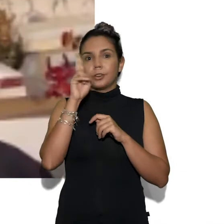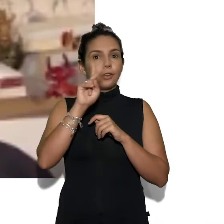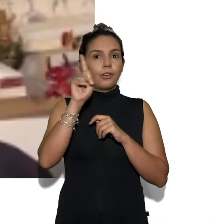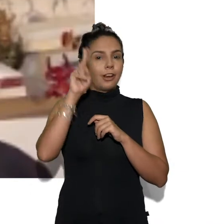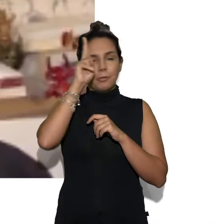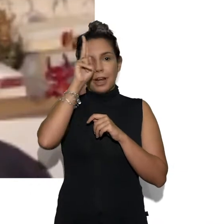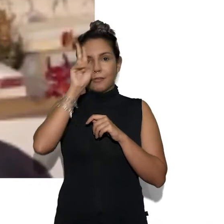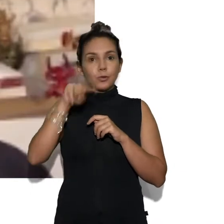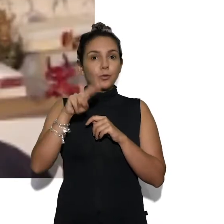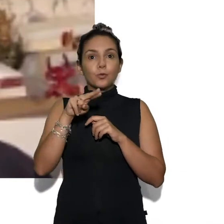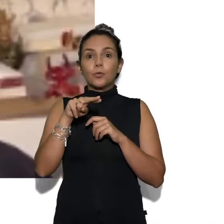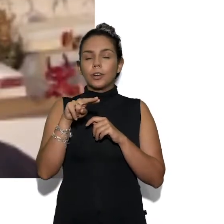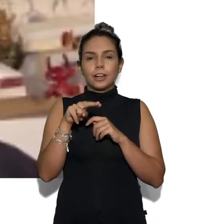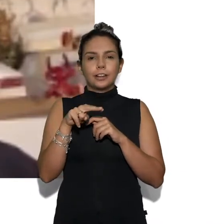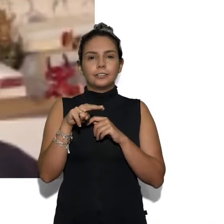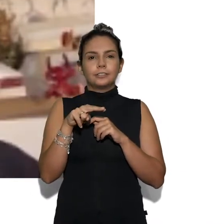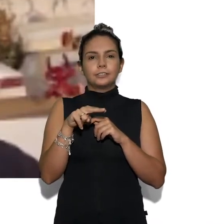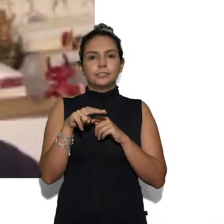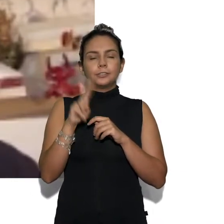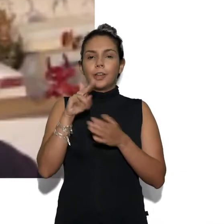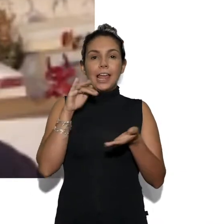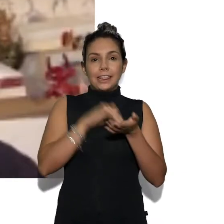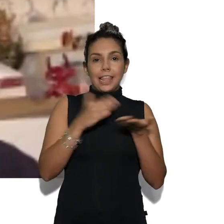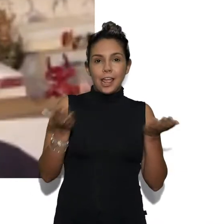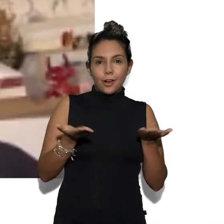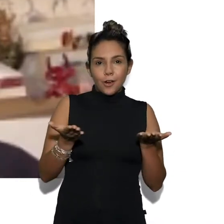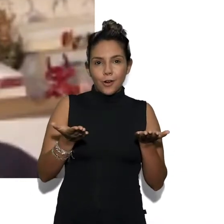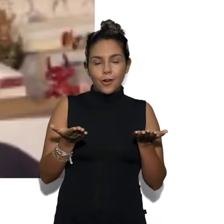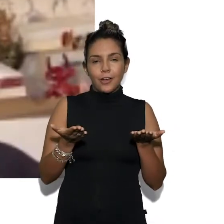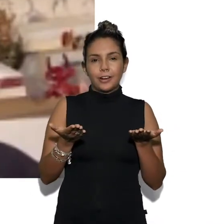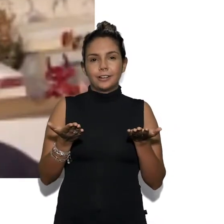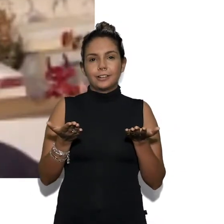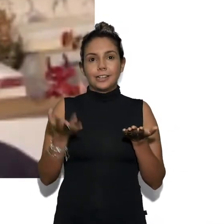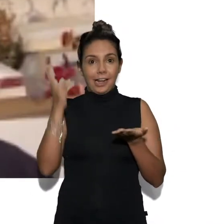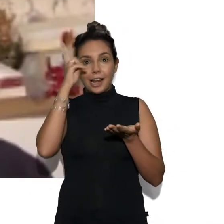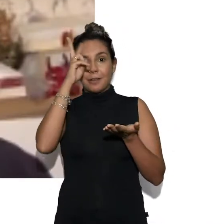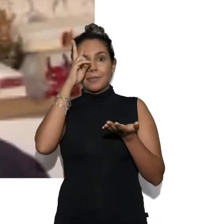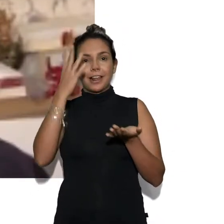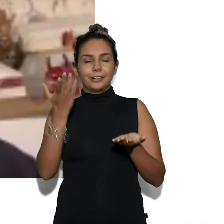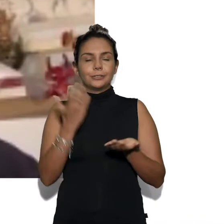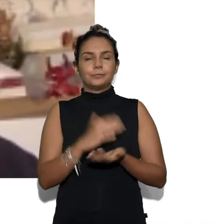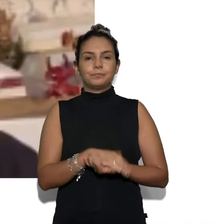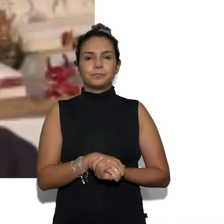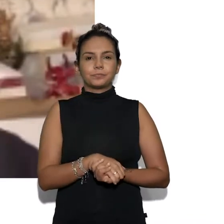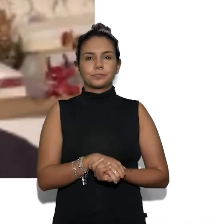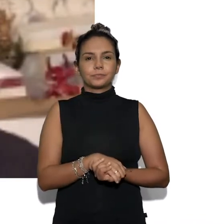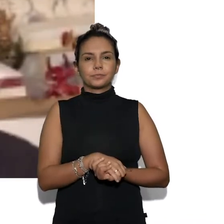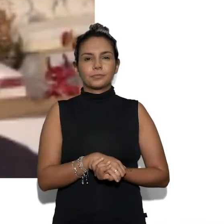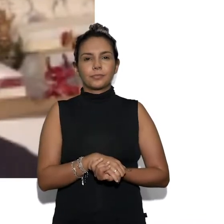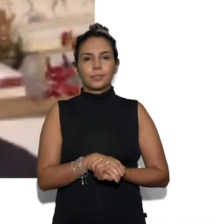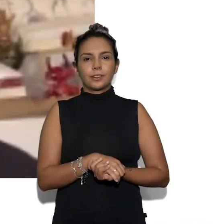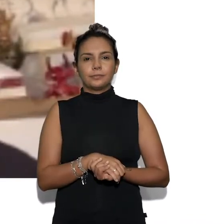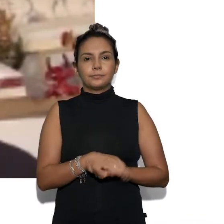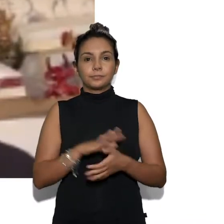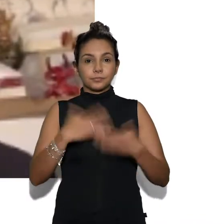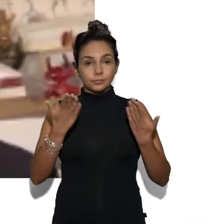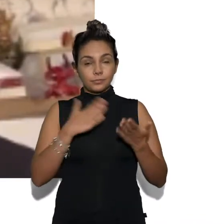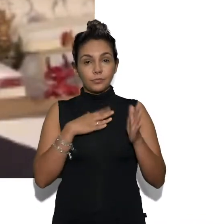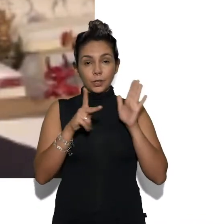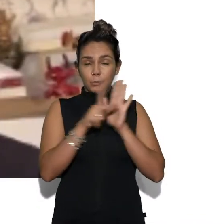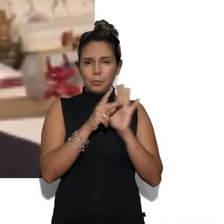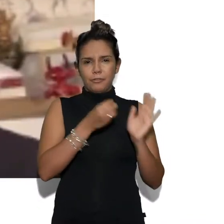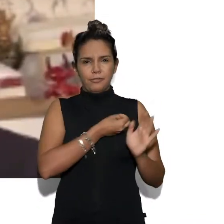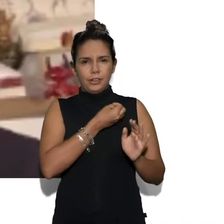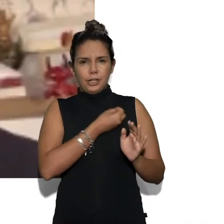nunca, nunca até agora, até à escrita, eu teria lembrado isso. E então, subitamente, a minha própria vida,